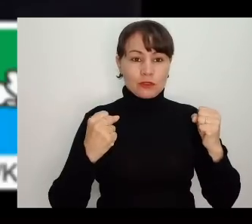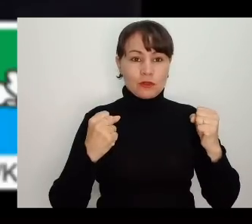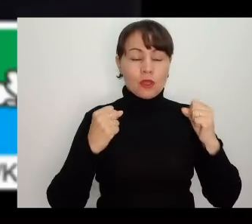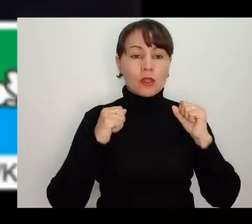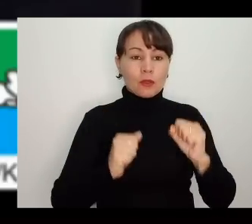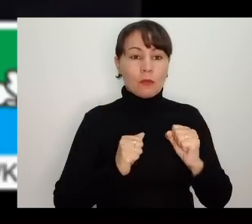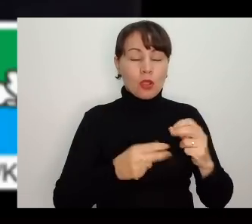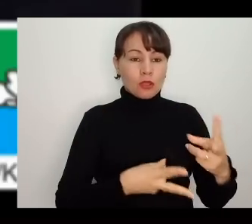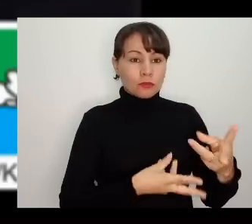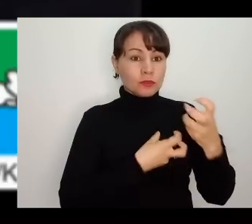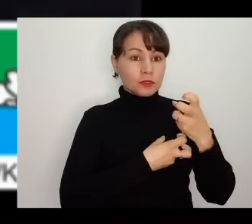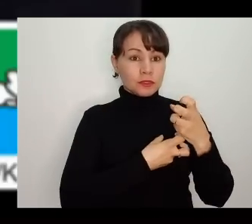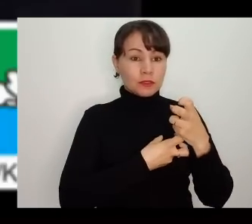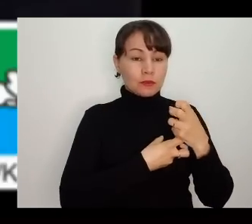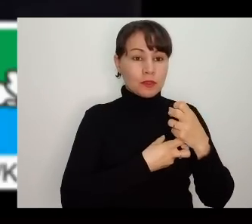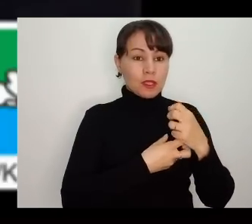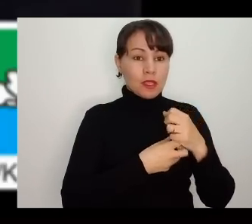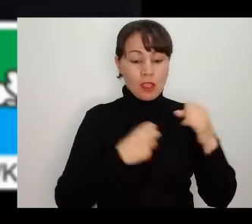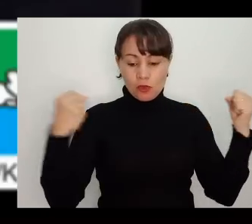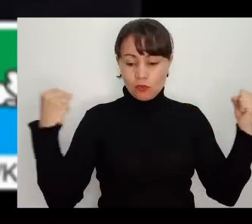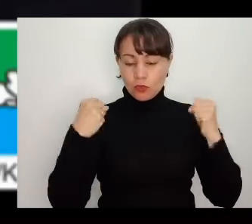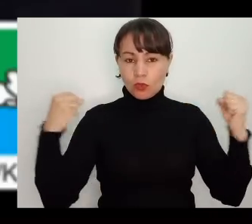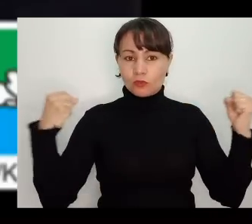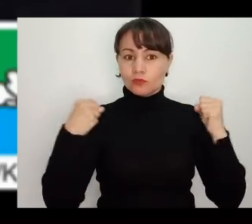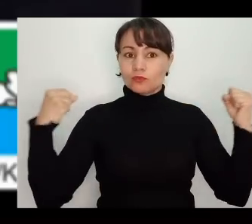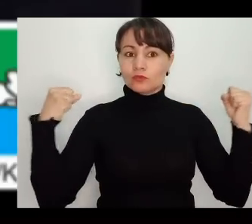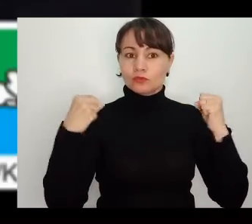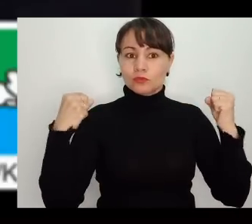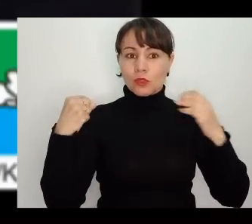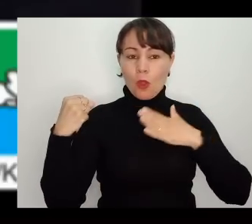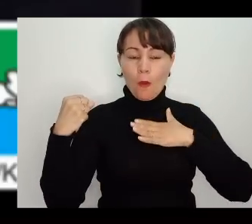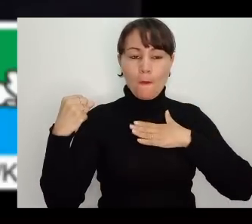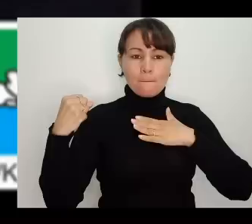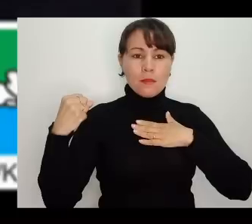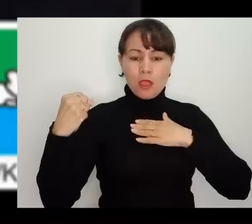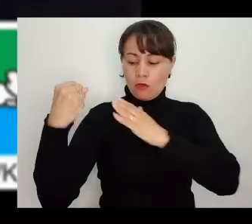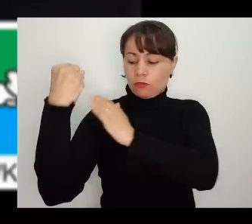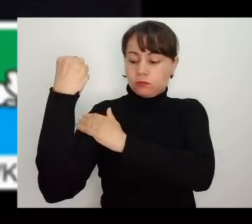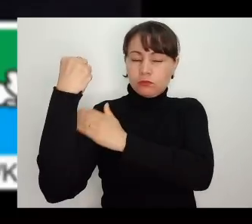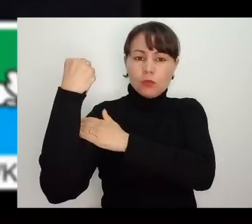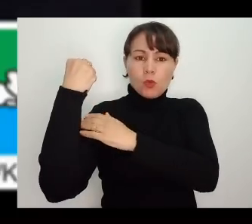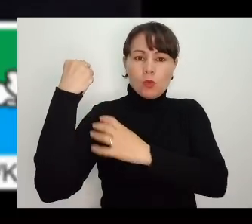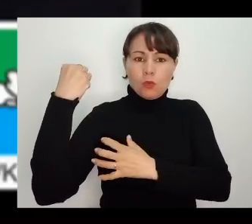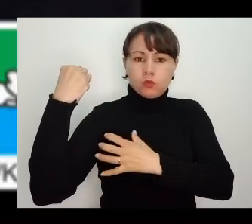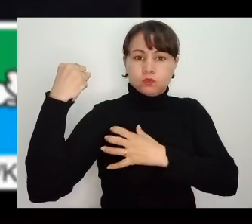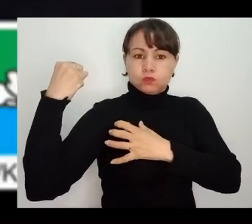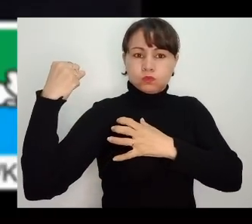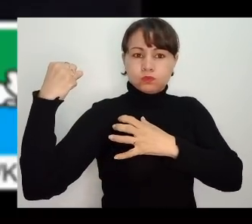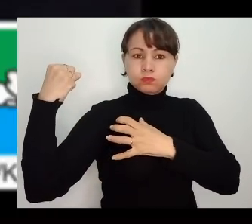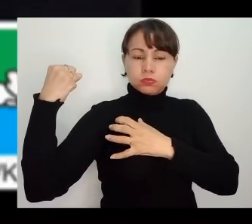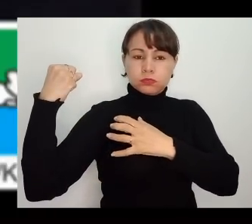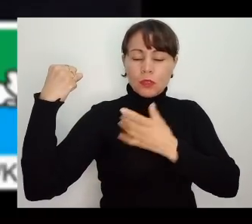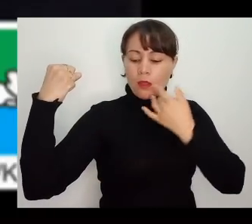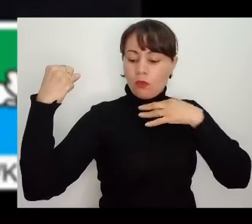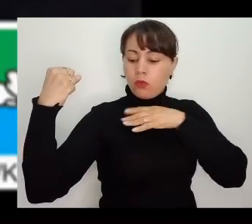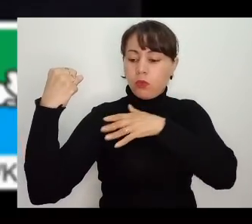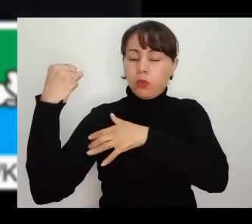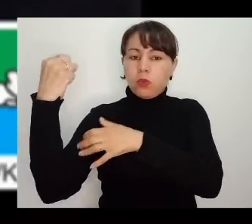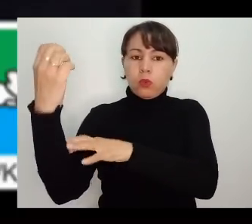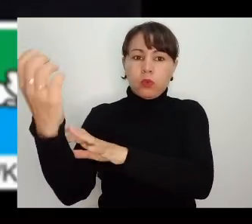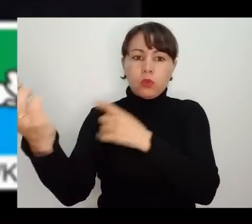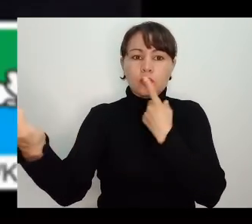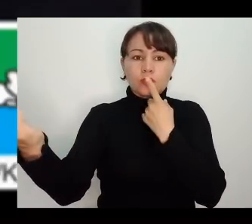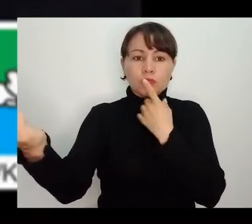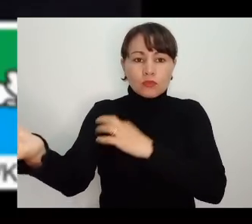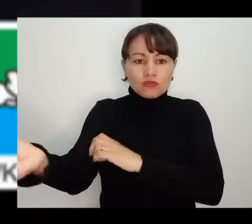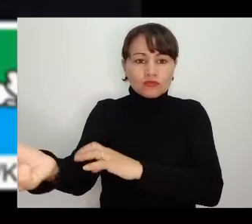que quando eu realizo um exercício físico, o meu músculo, ele secreta na corrente